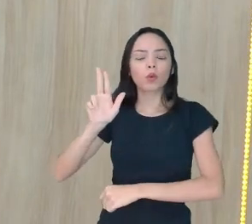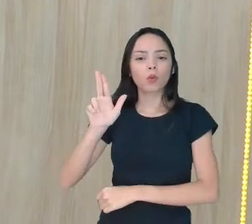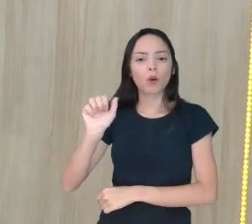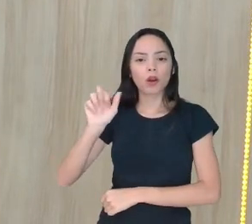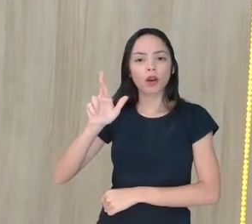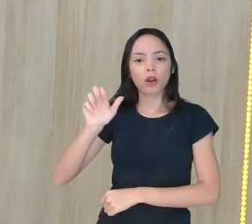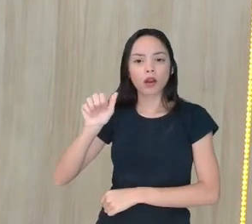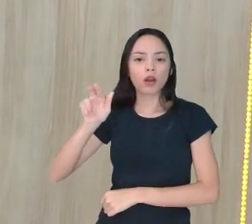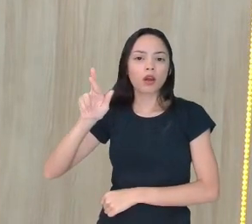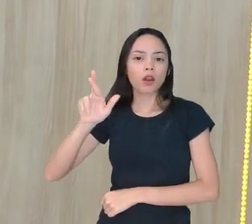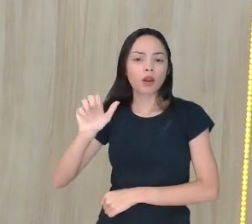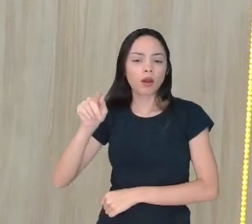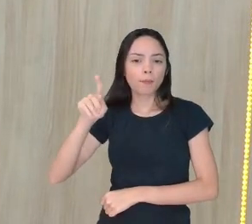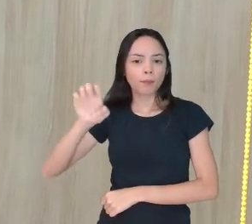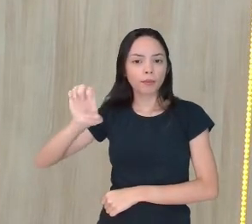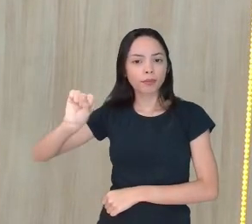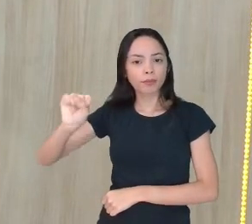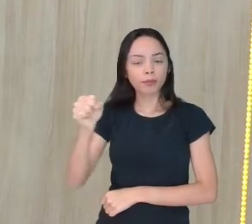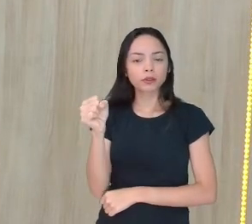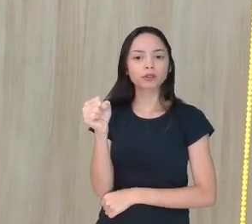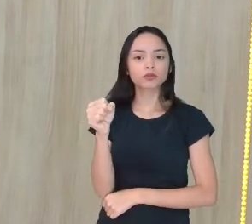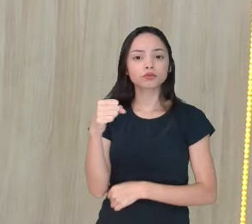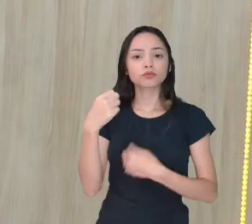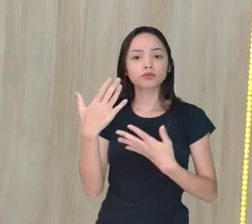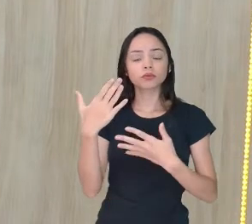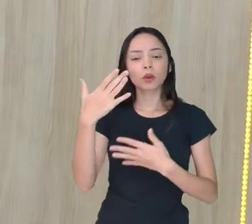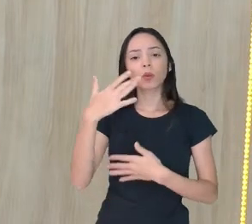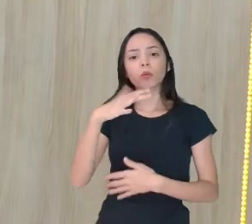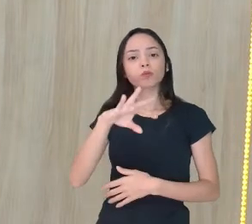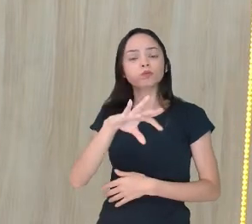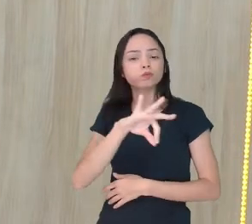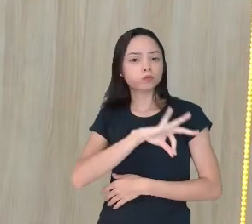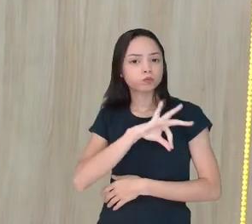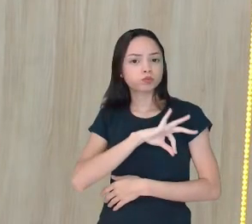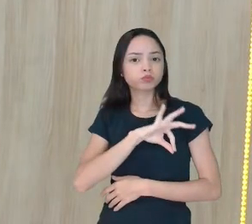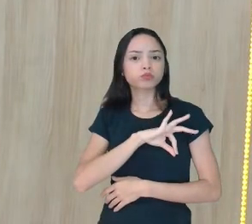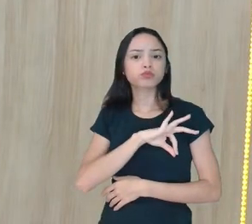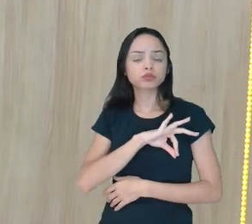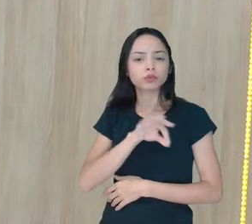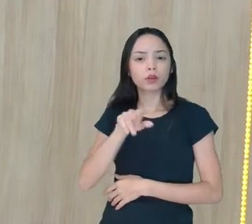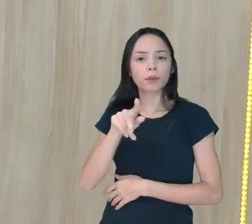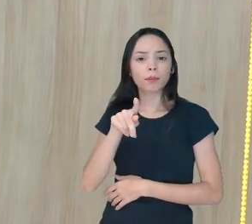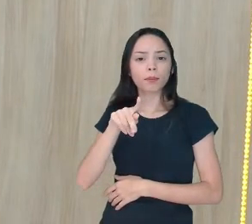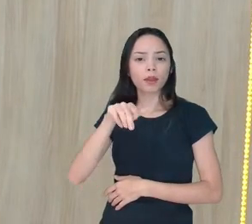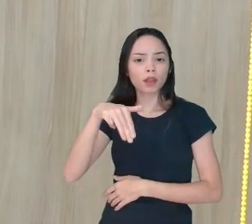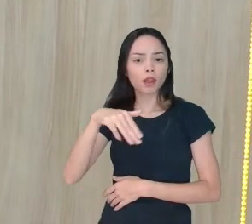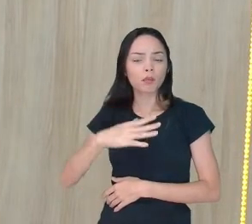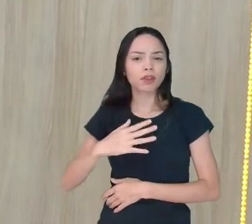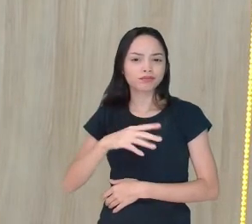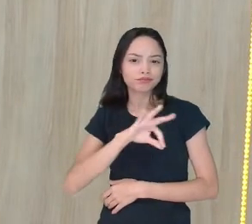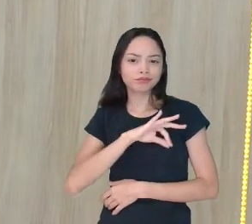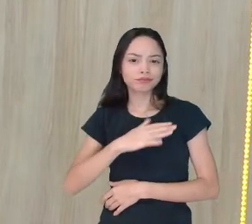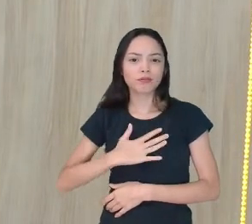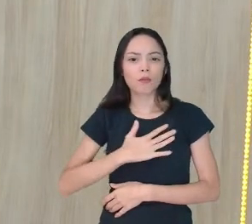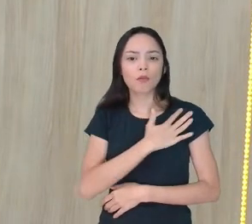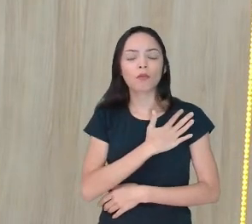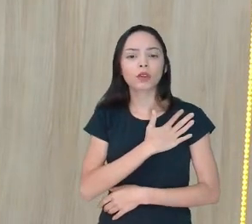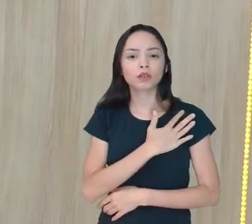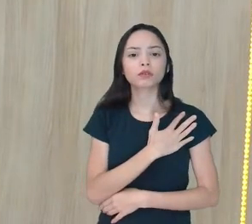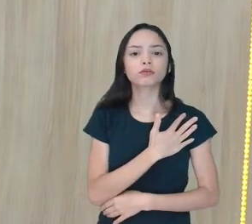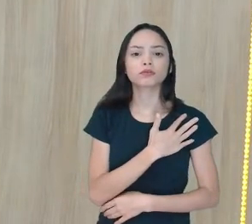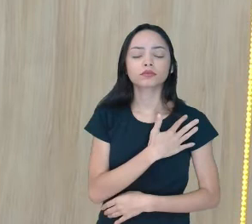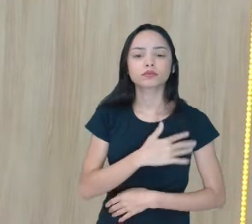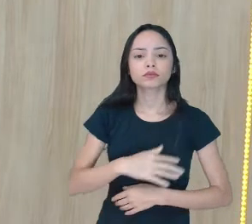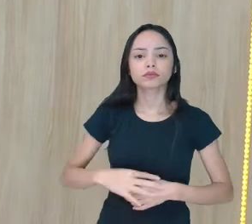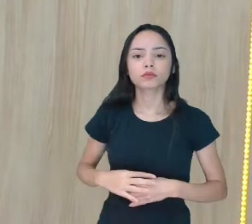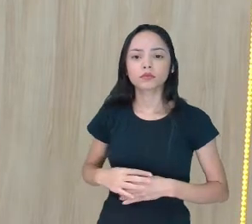foram recebidos ali com uma ação bem truculenta, né, da PM, e o saldo disso foi, por exemplo, o fato